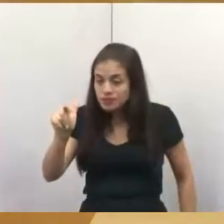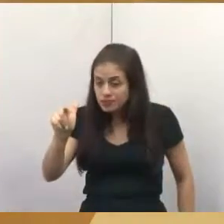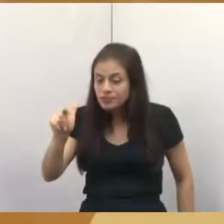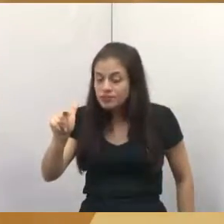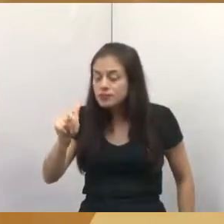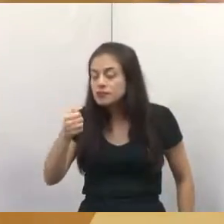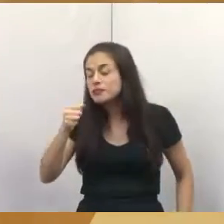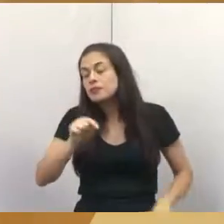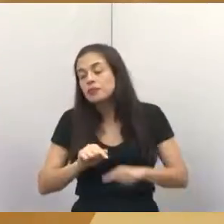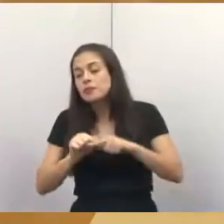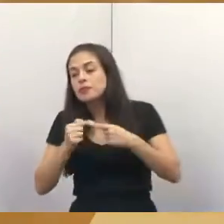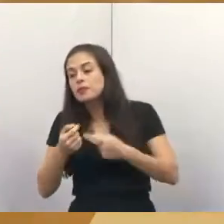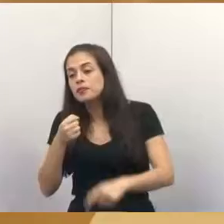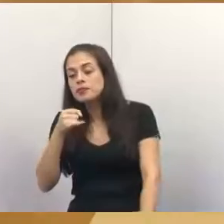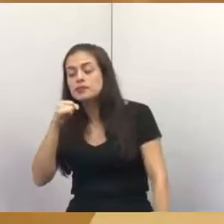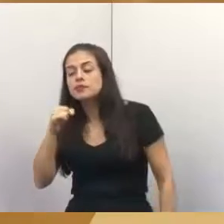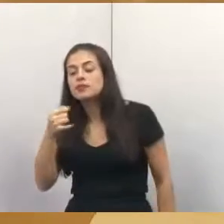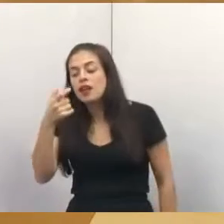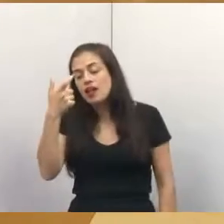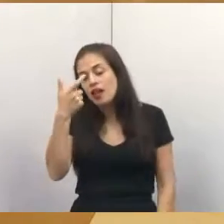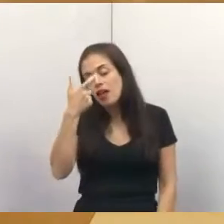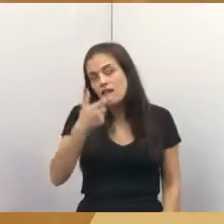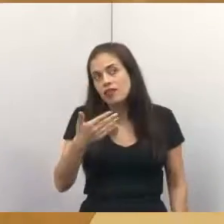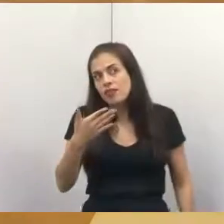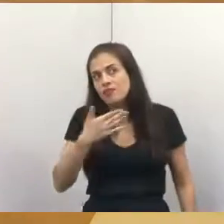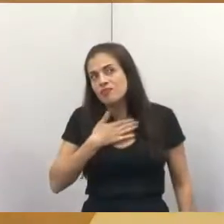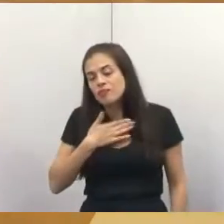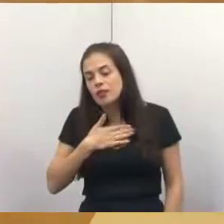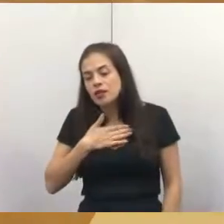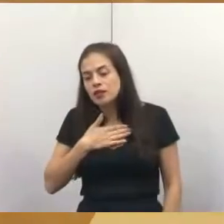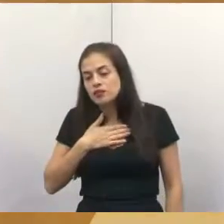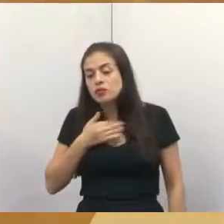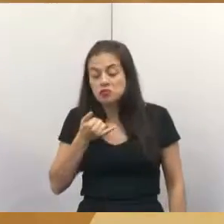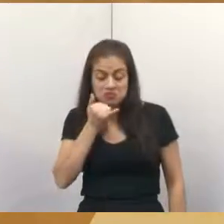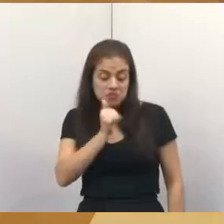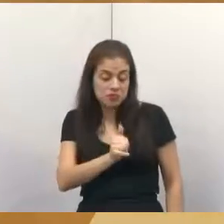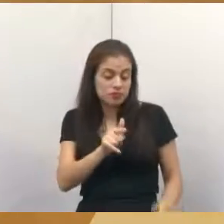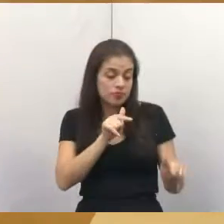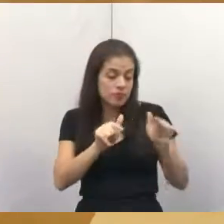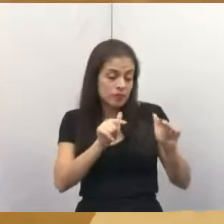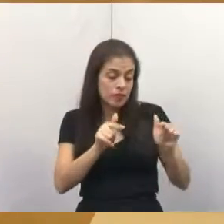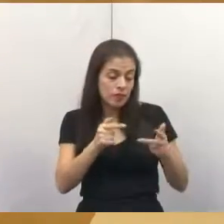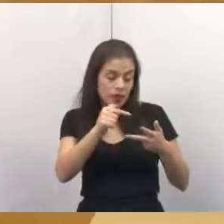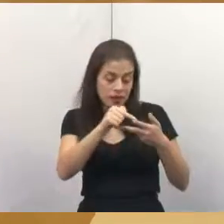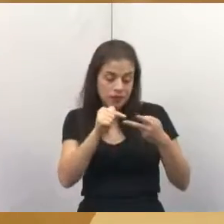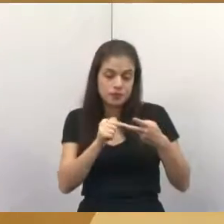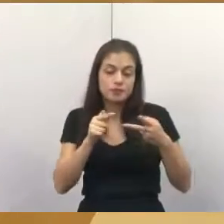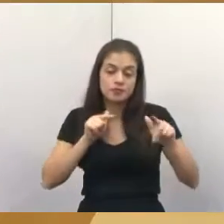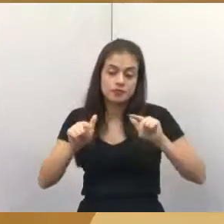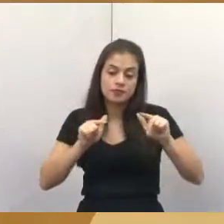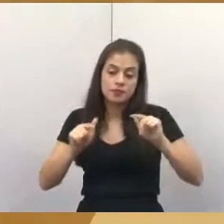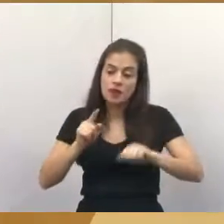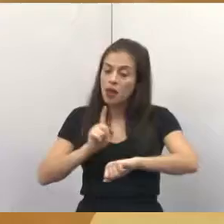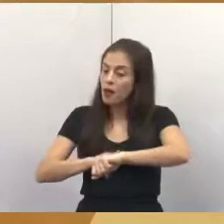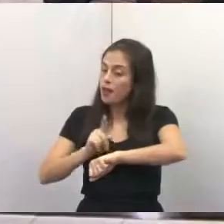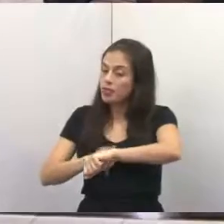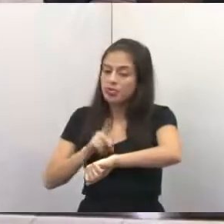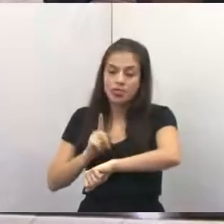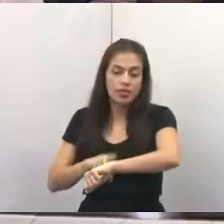achar que é para ele, eu não posso fazer nada. Mas eu estou dizendo que trabalhar nessa casa com 2 serviços não vai dar tempo mesmo de ler o projeto.